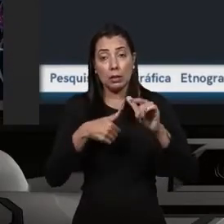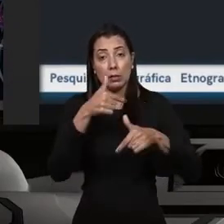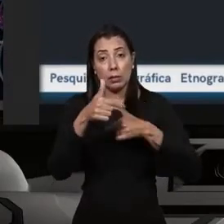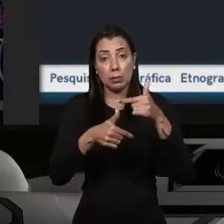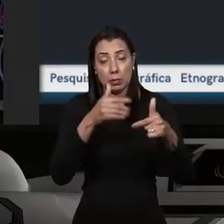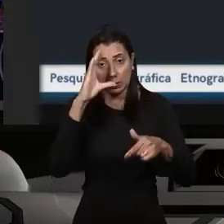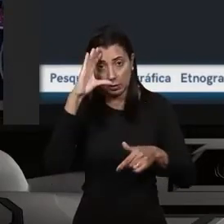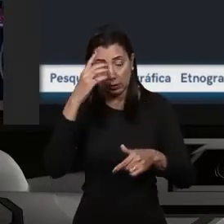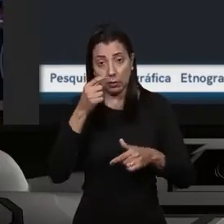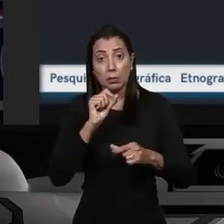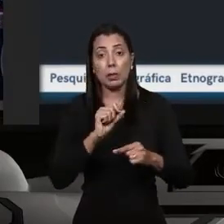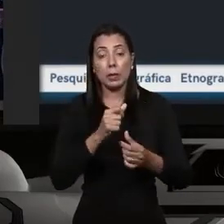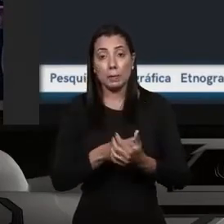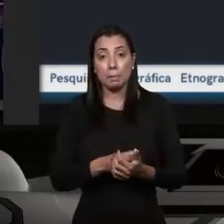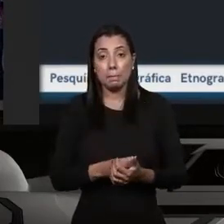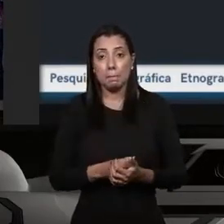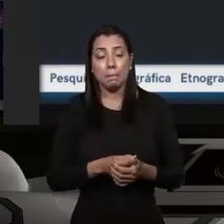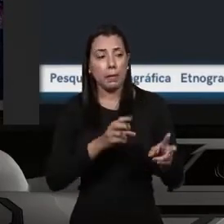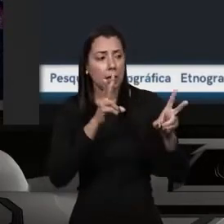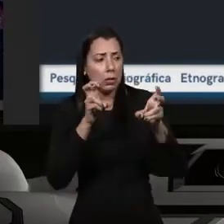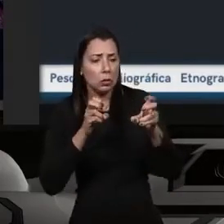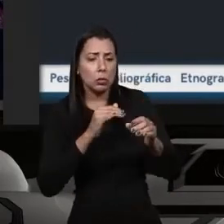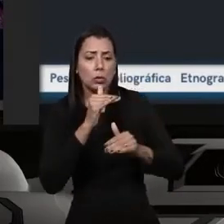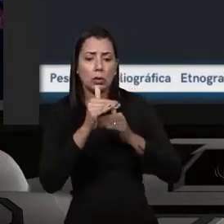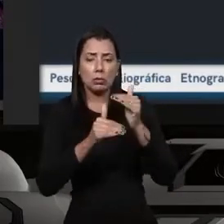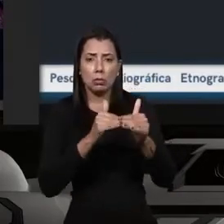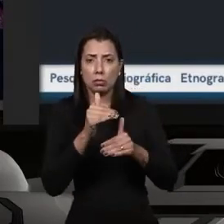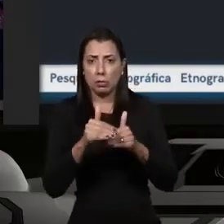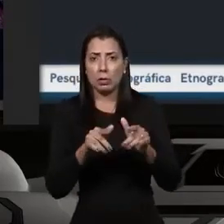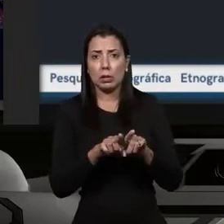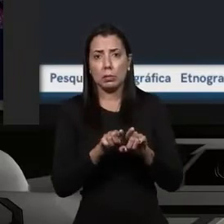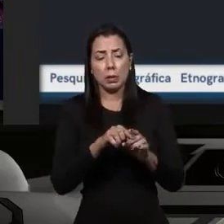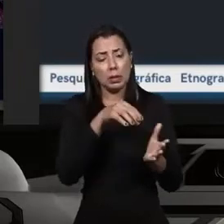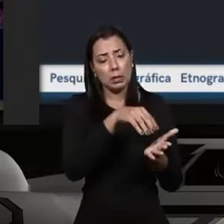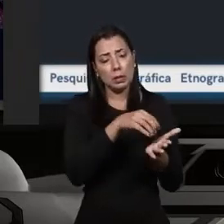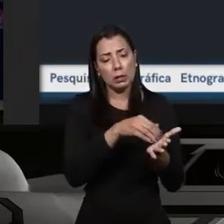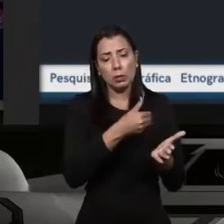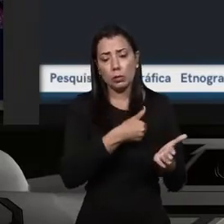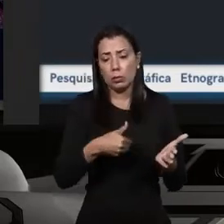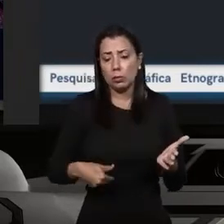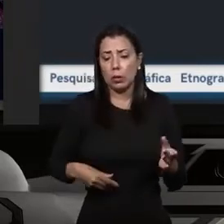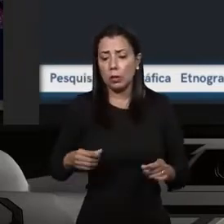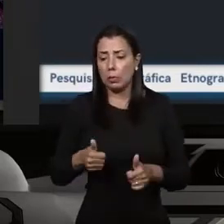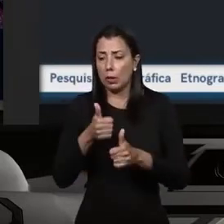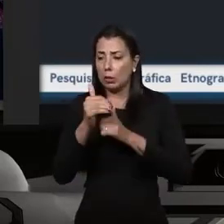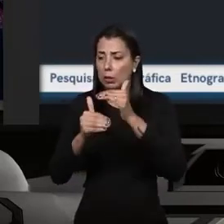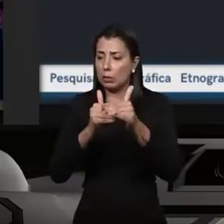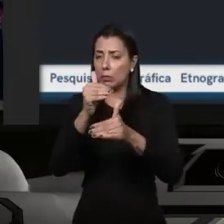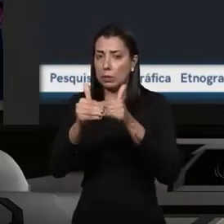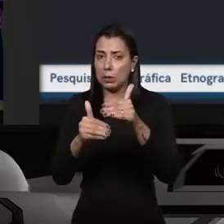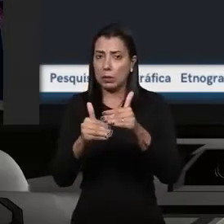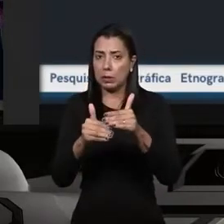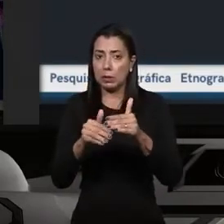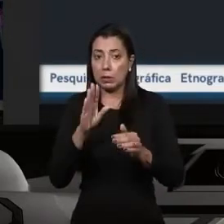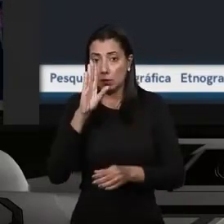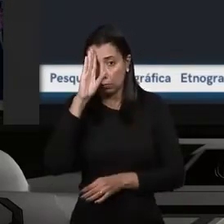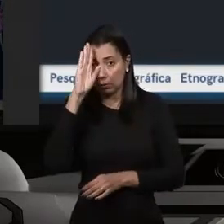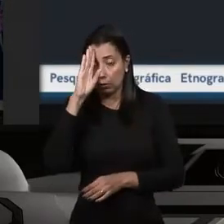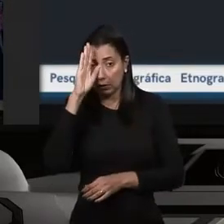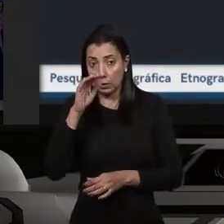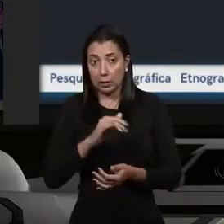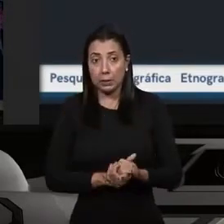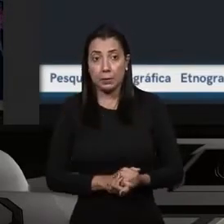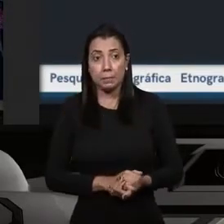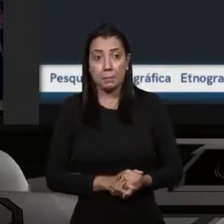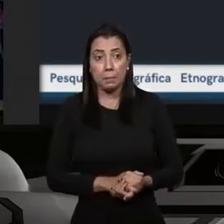definir as funções e os envolvidos com as funções de centros de governo para o melhor desempenho das